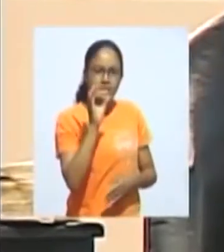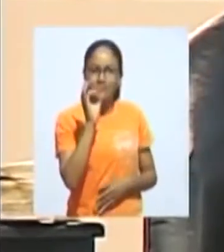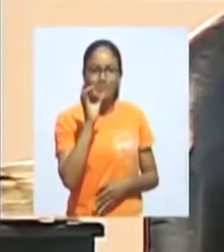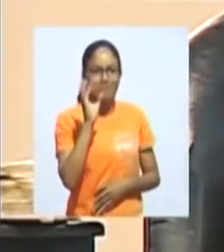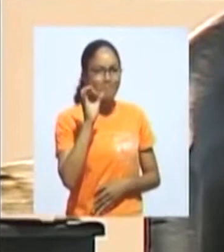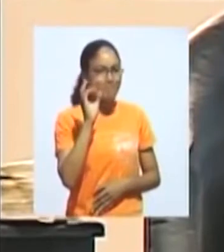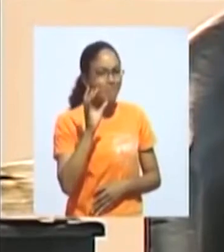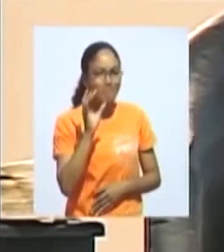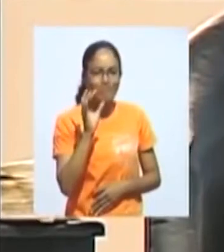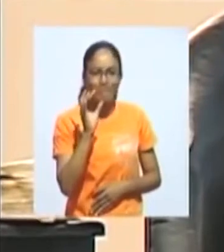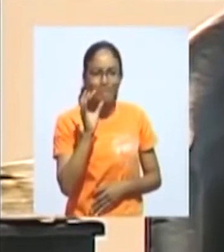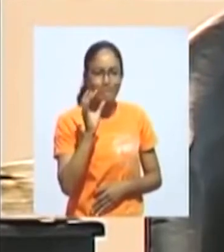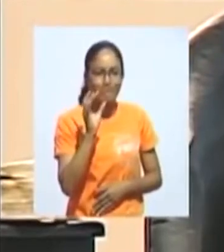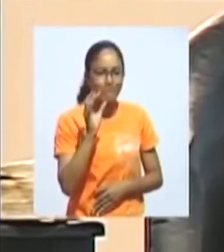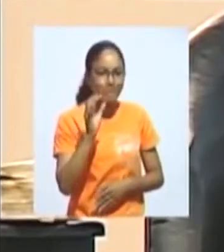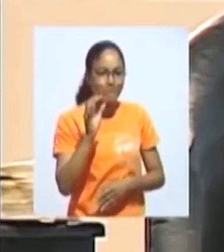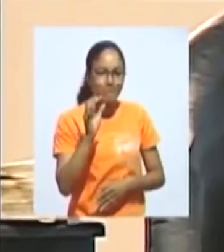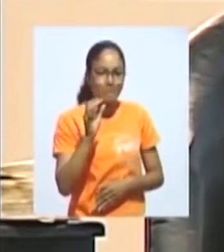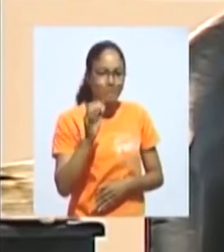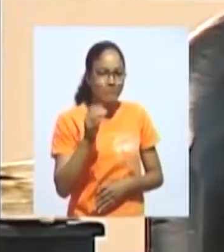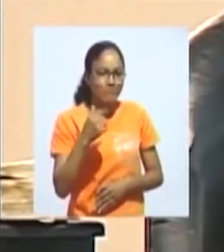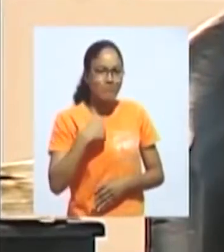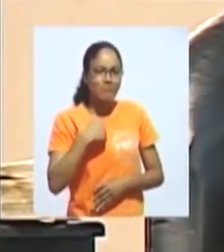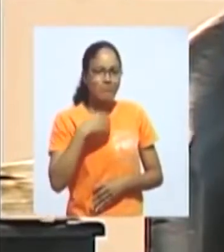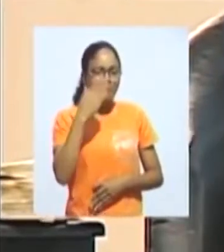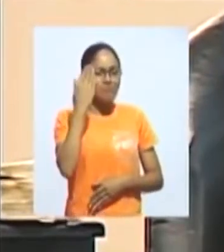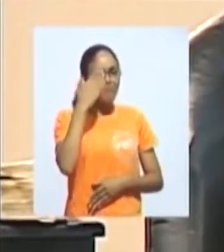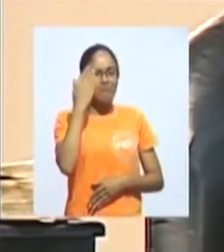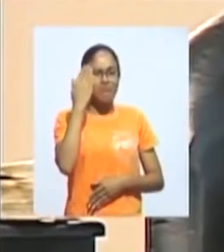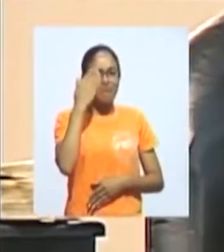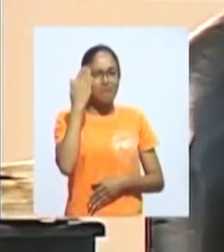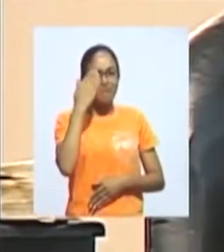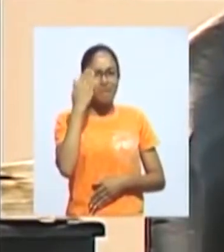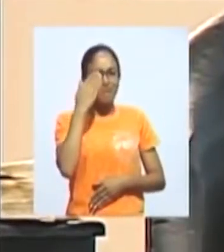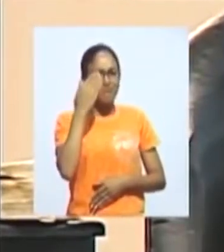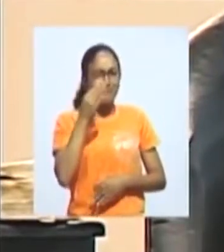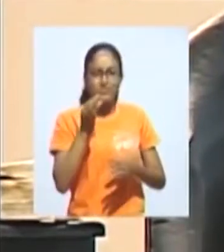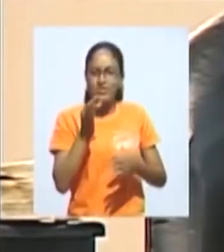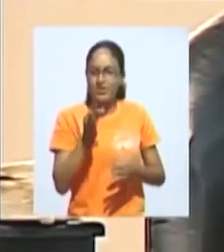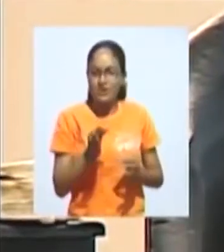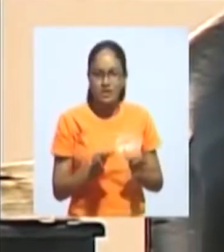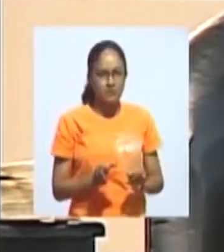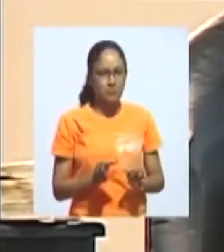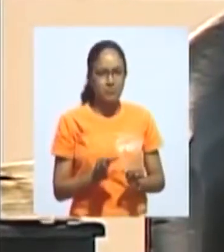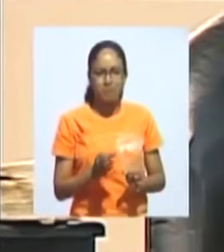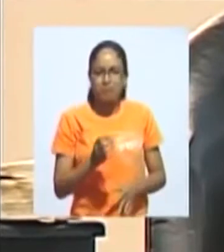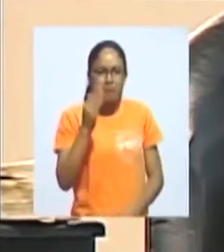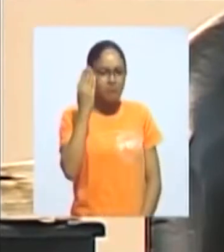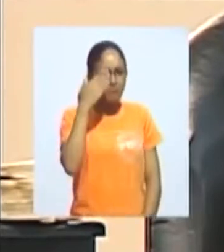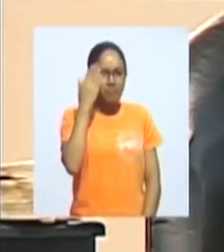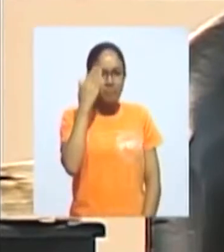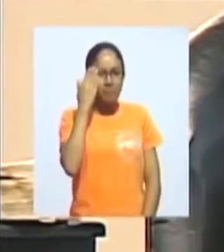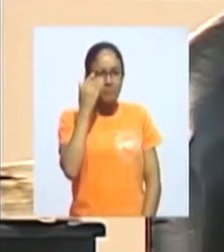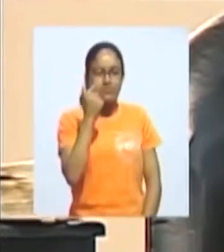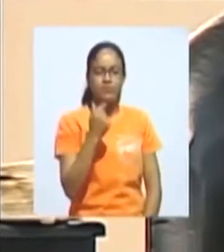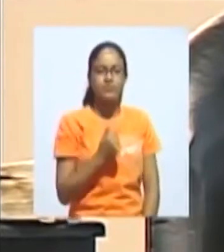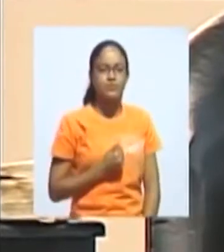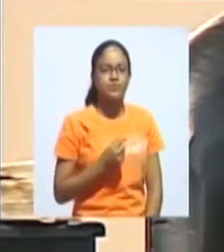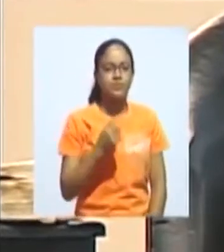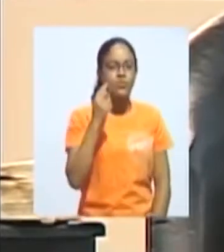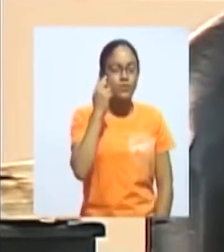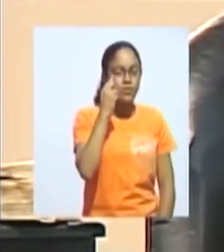sozinho. Eu não enxergo direito. O olho direito eu sou cego. Estou